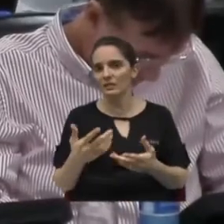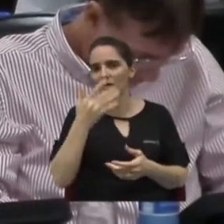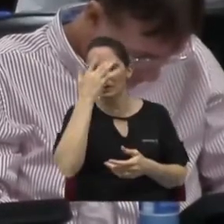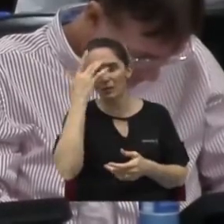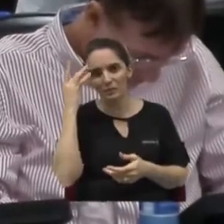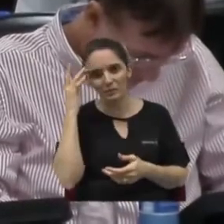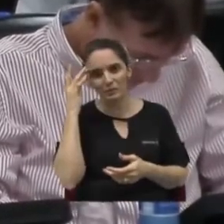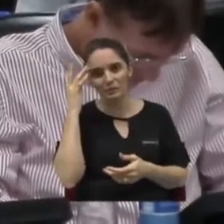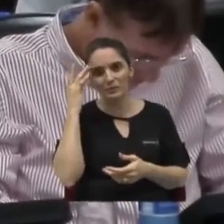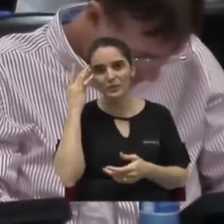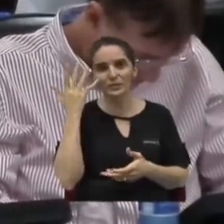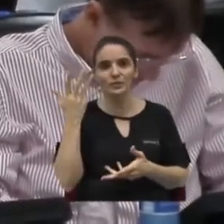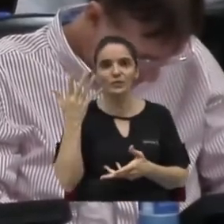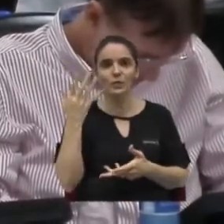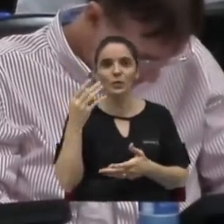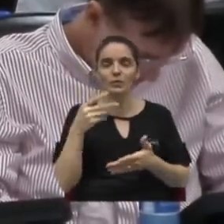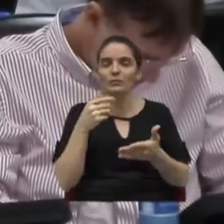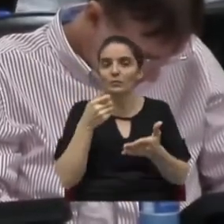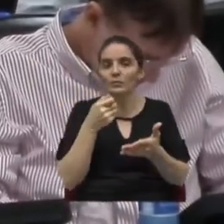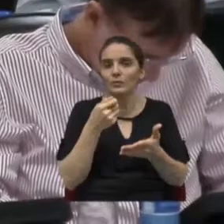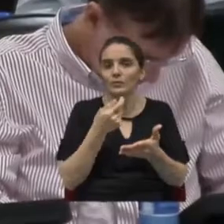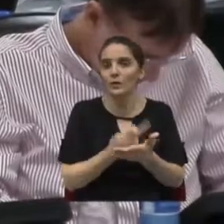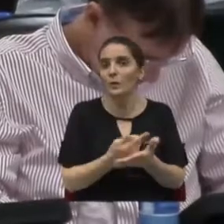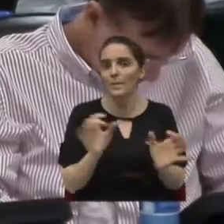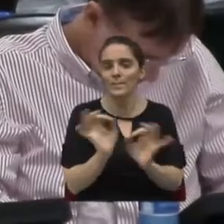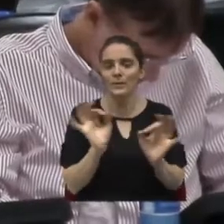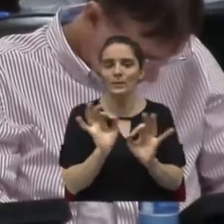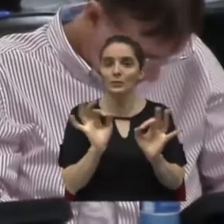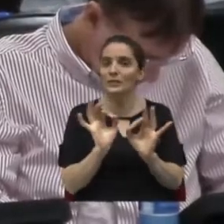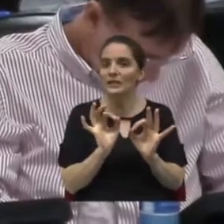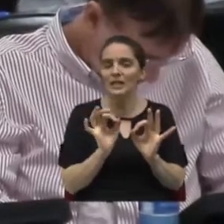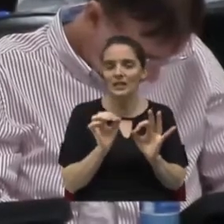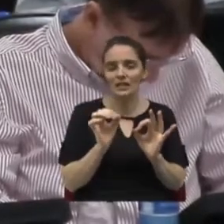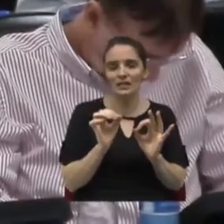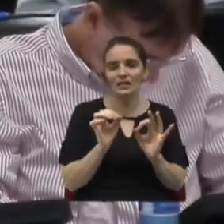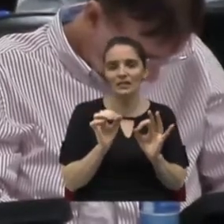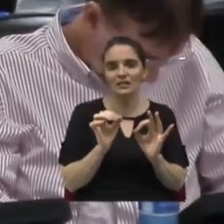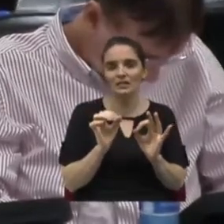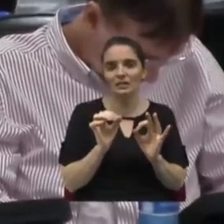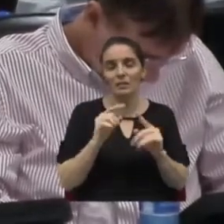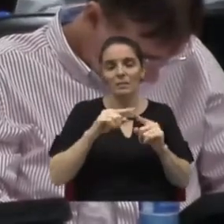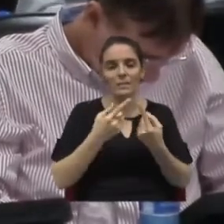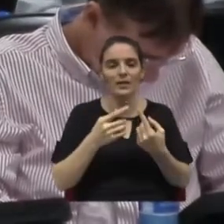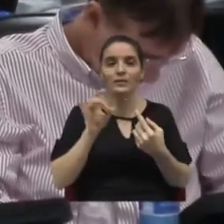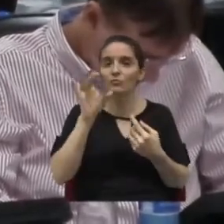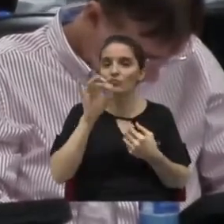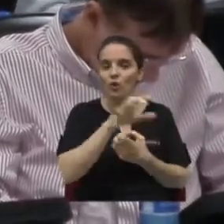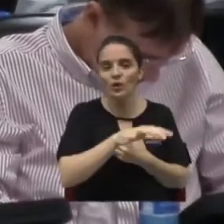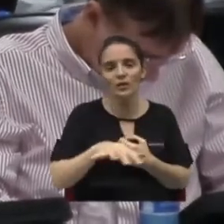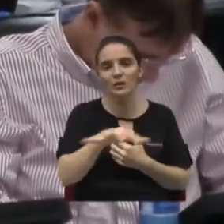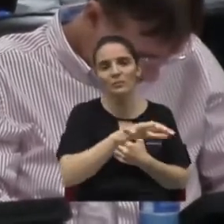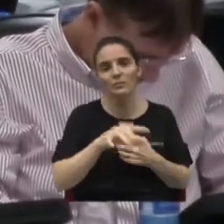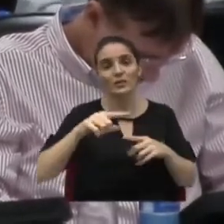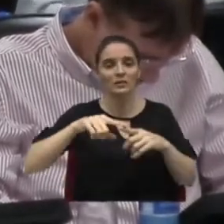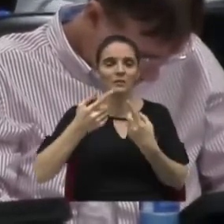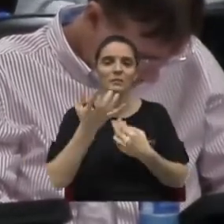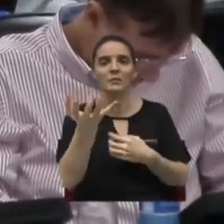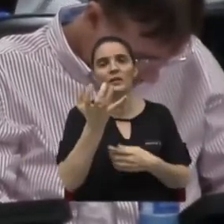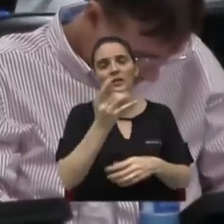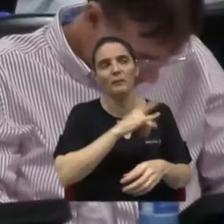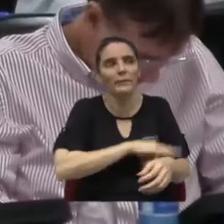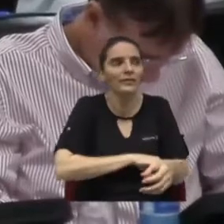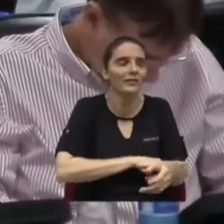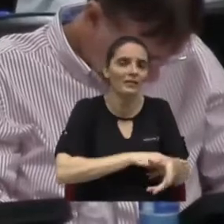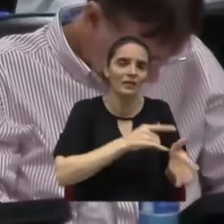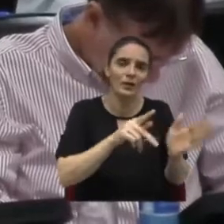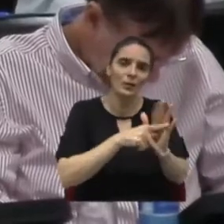pessoa não está nem consumindo no comércio dele, está na praça, mas quer usar o banheiro dele.